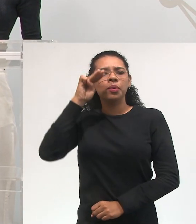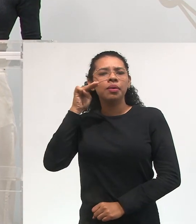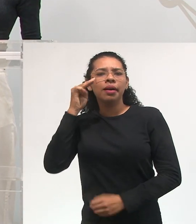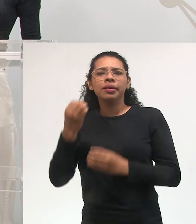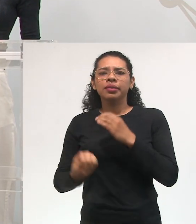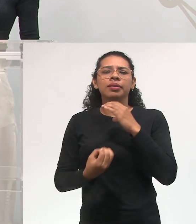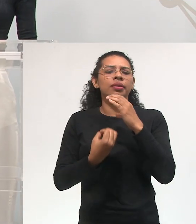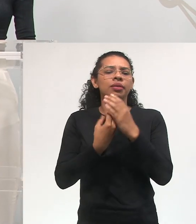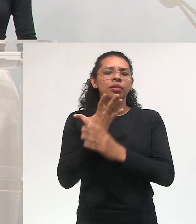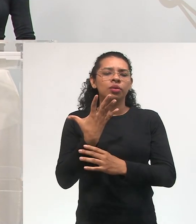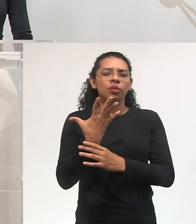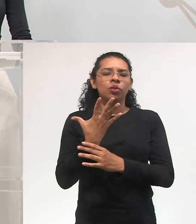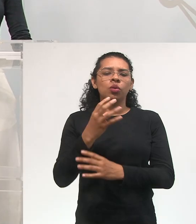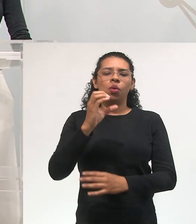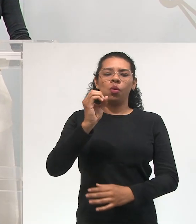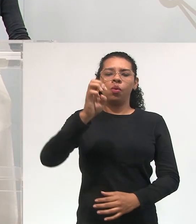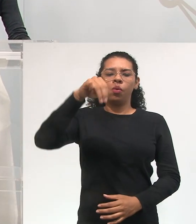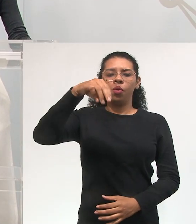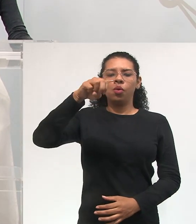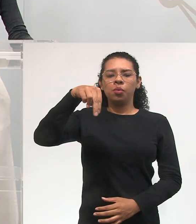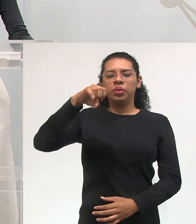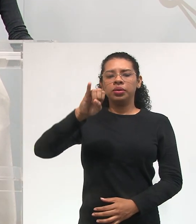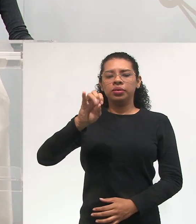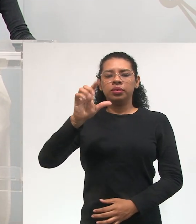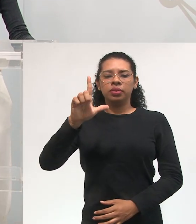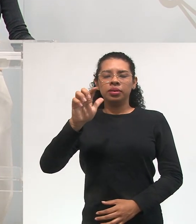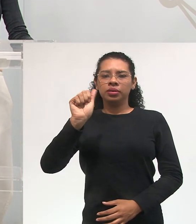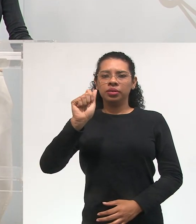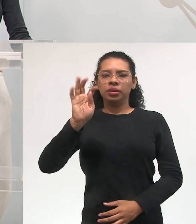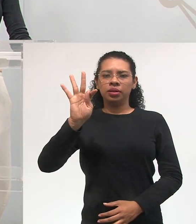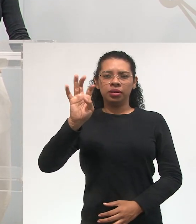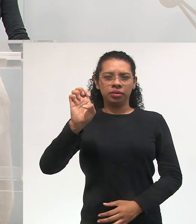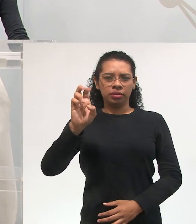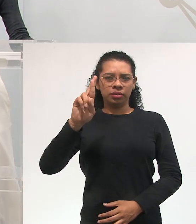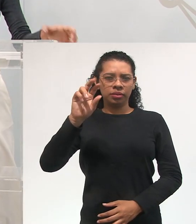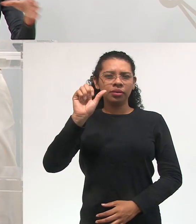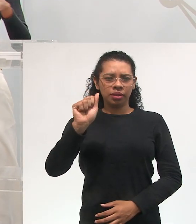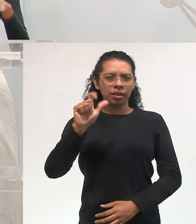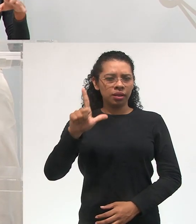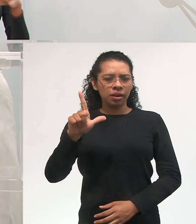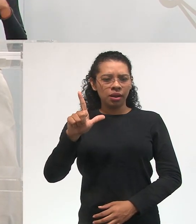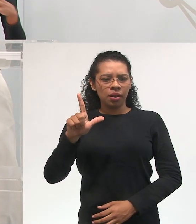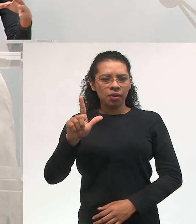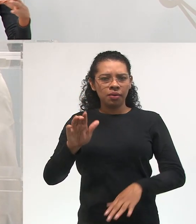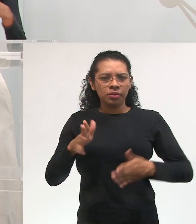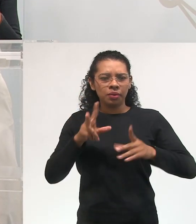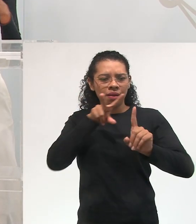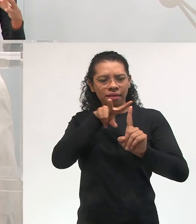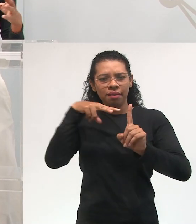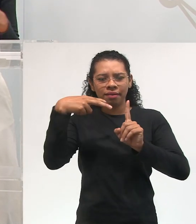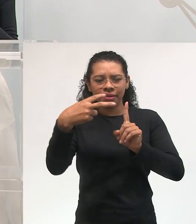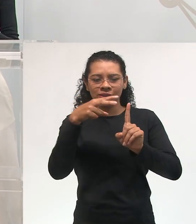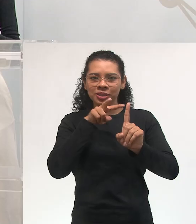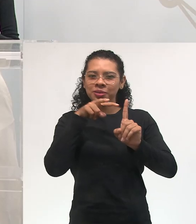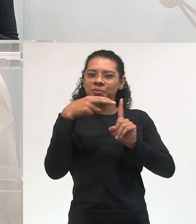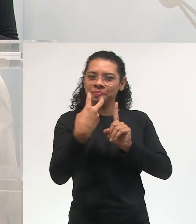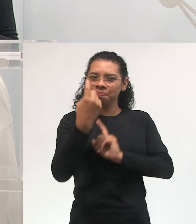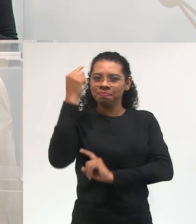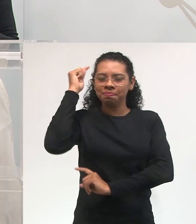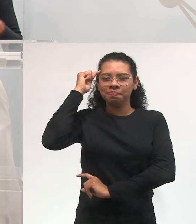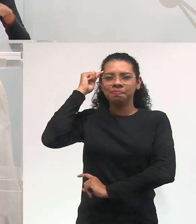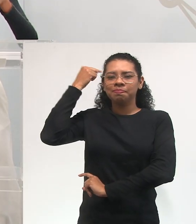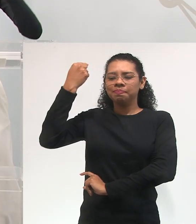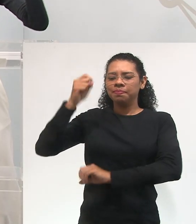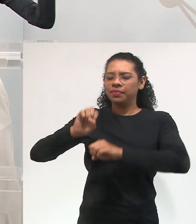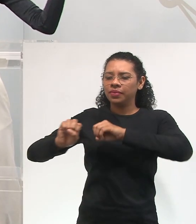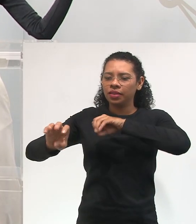homem omnilateral, mas irão atribuir a ele que é justamente essa perspectiva de pensar a educação